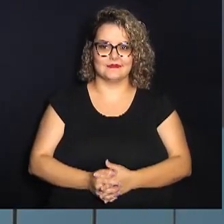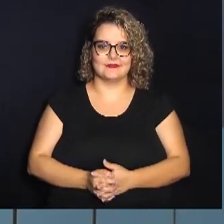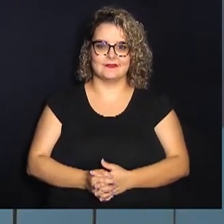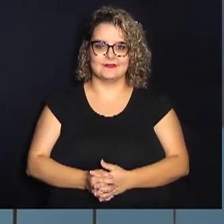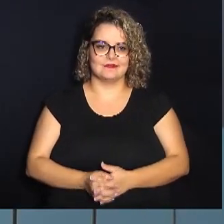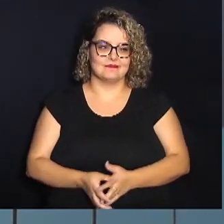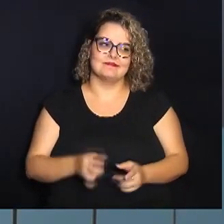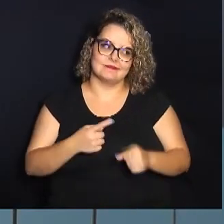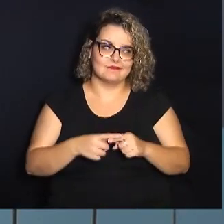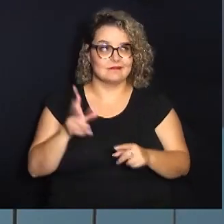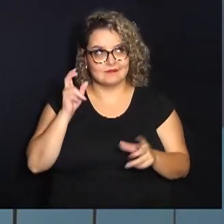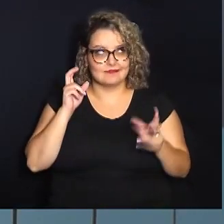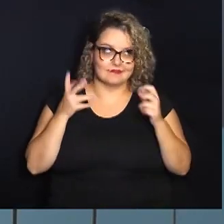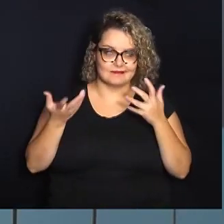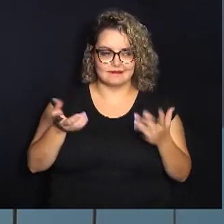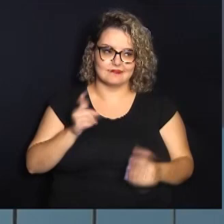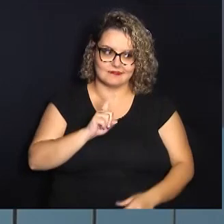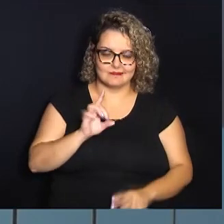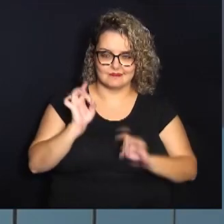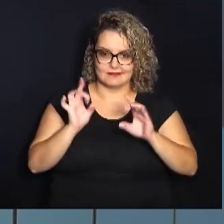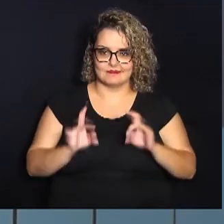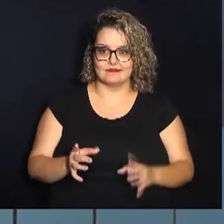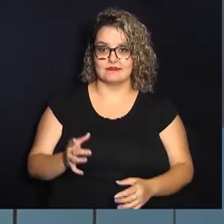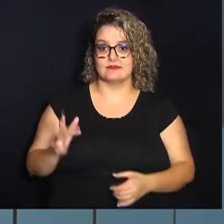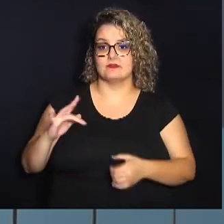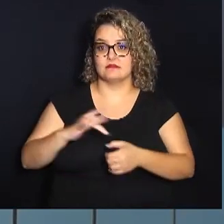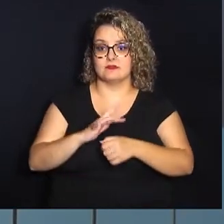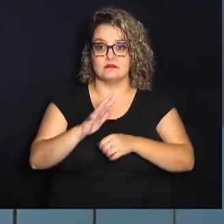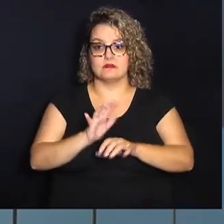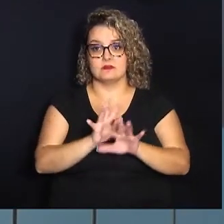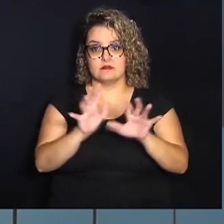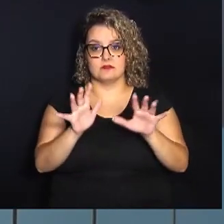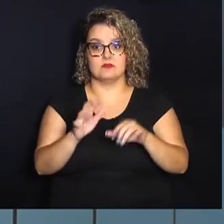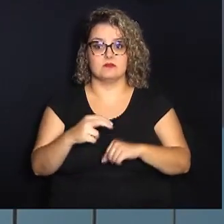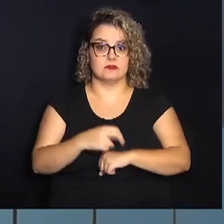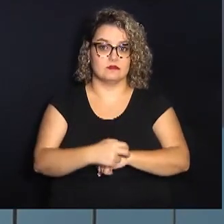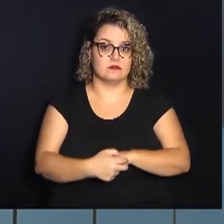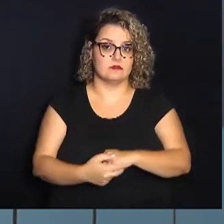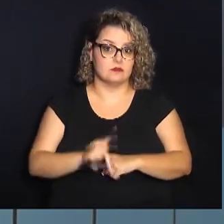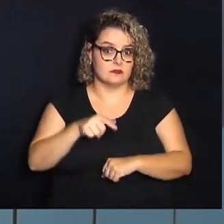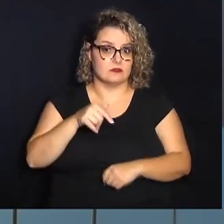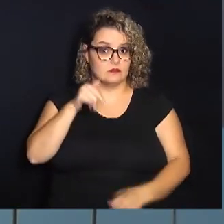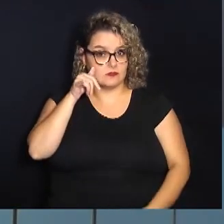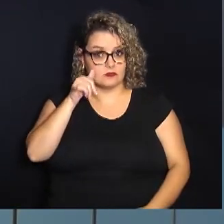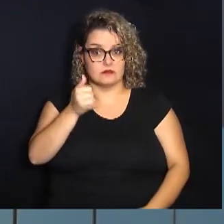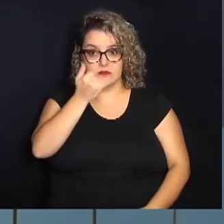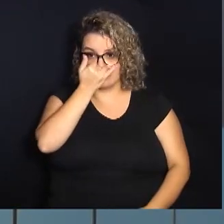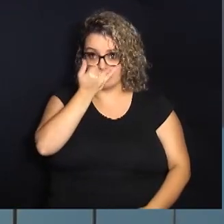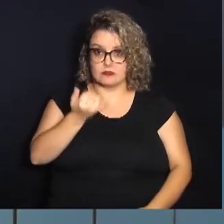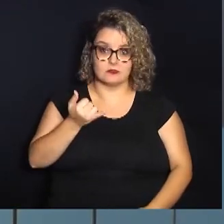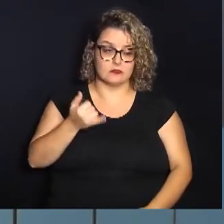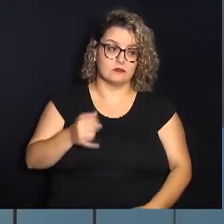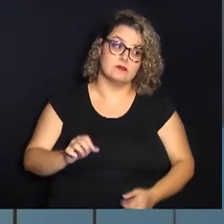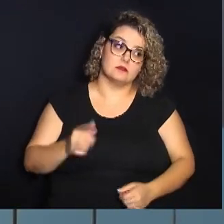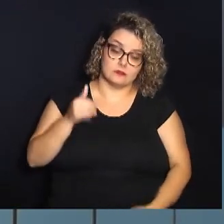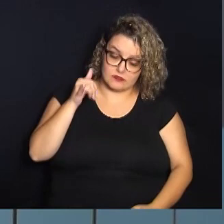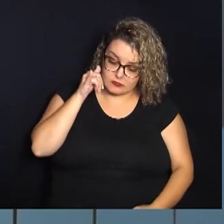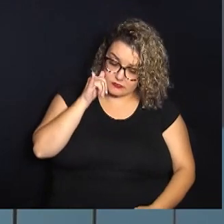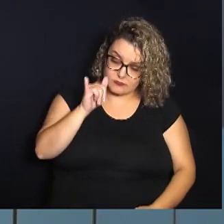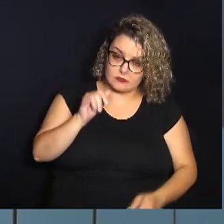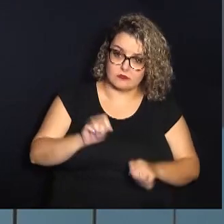Mas a gente sabe que a dengue, ela é uma doença que ela vem muito da prevenção, para a gente poder evitar que ela se prolifere, né? Então, tem que